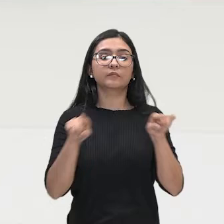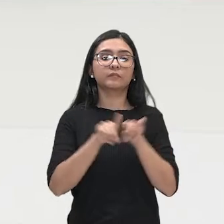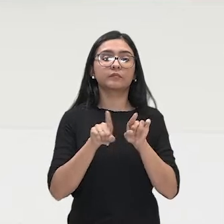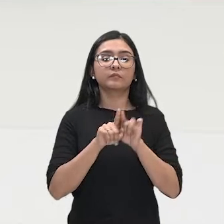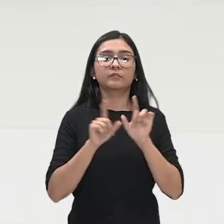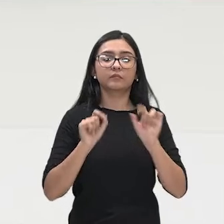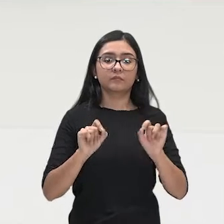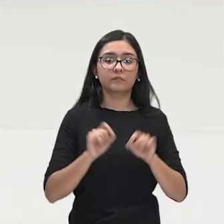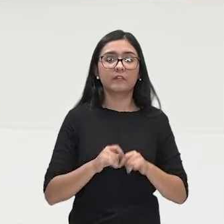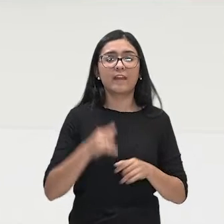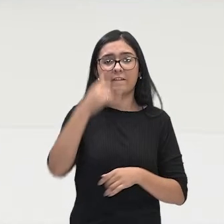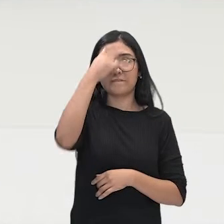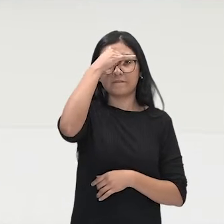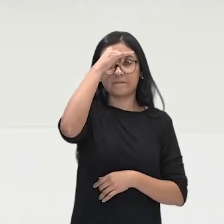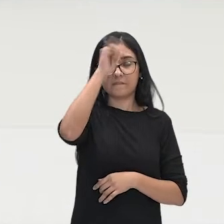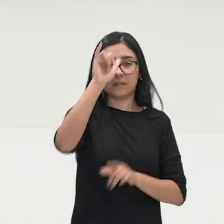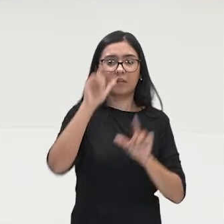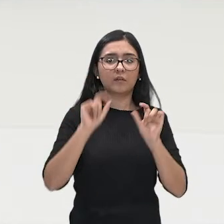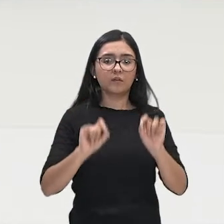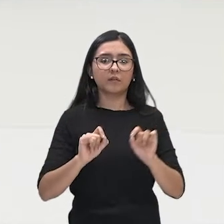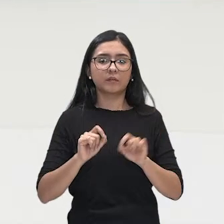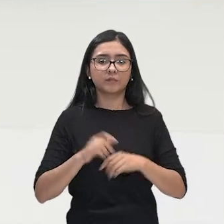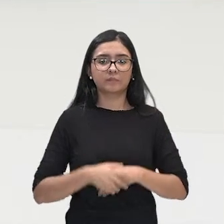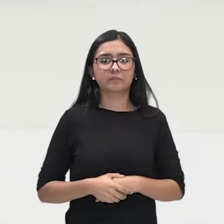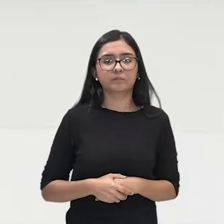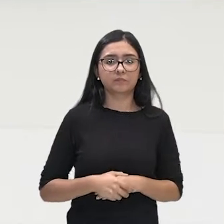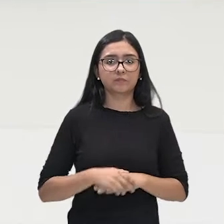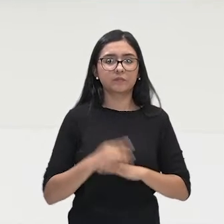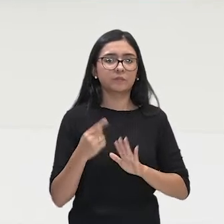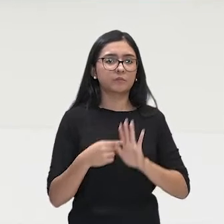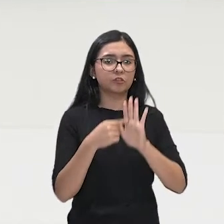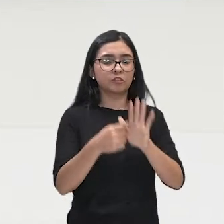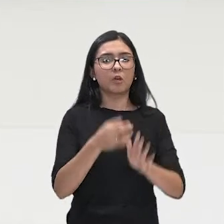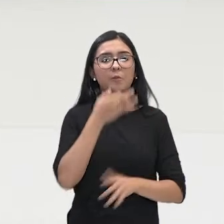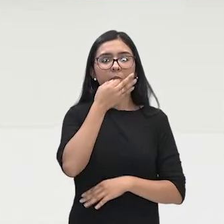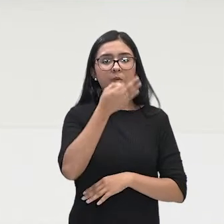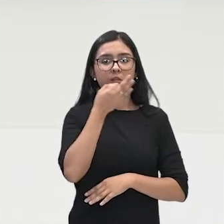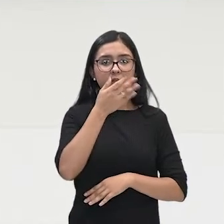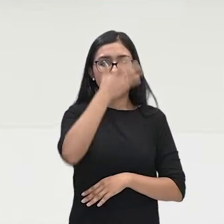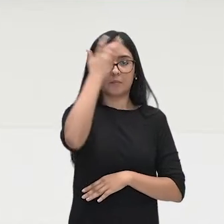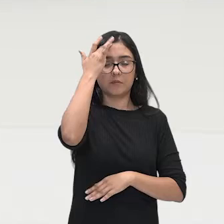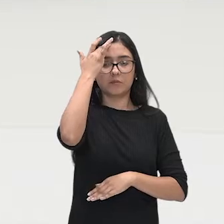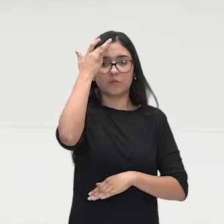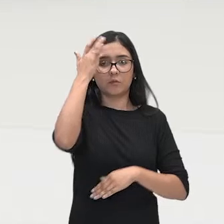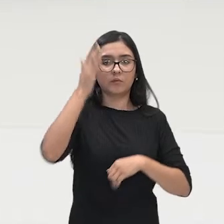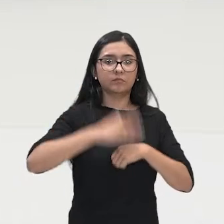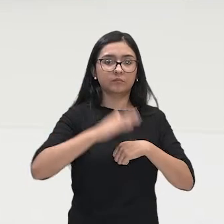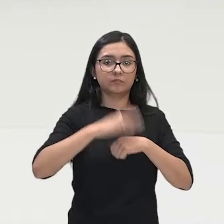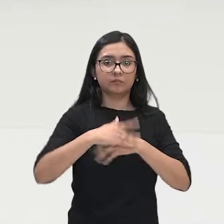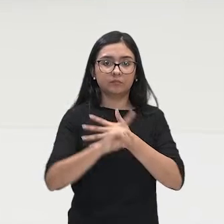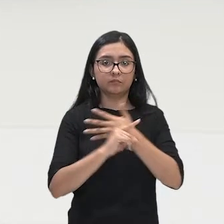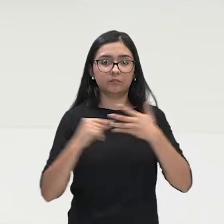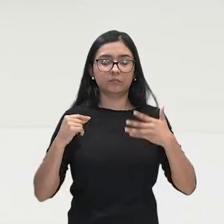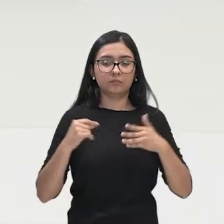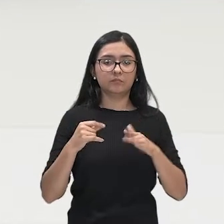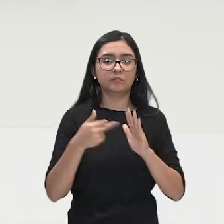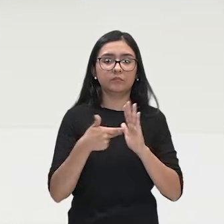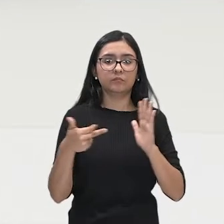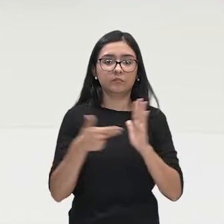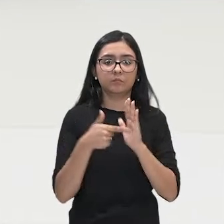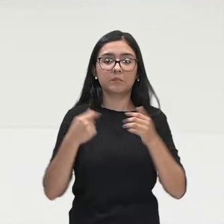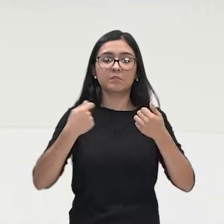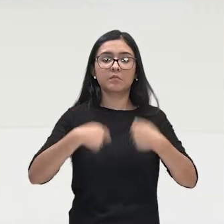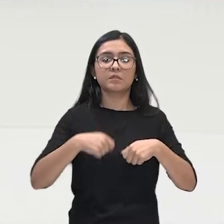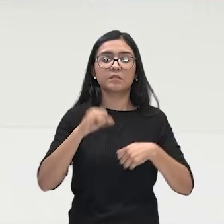imparcialidade, evitar expressões que denunciam a opinião de quem escreve a notícia. Ser